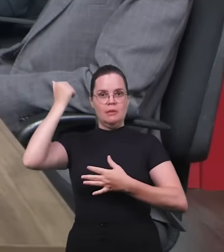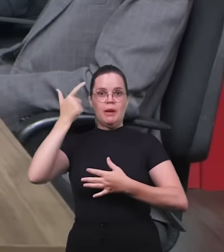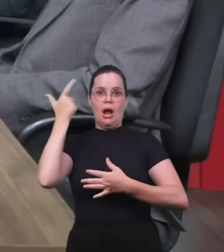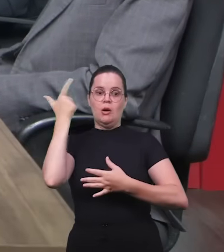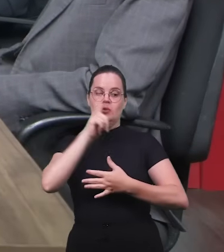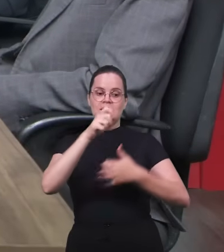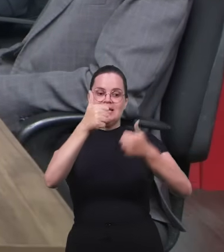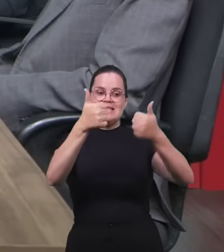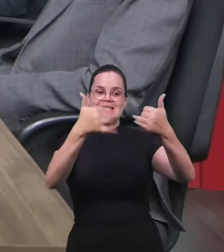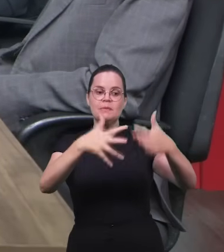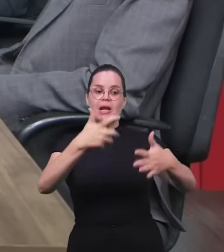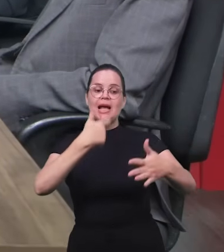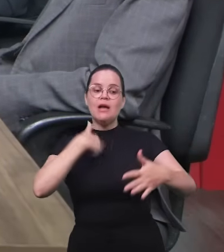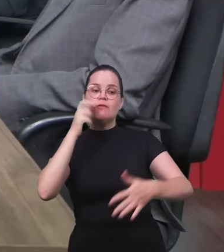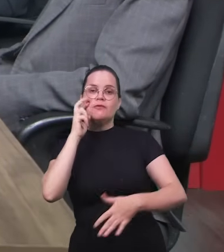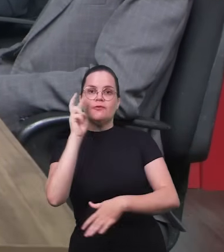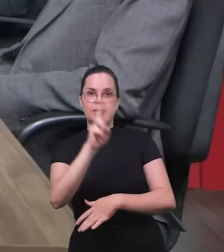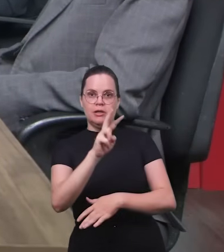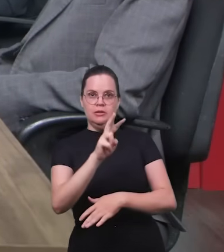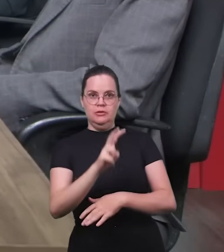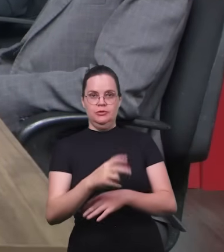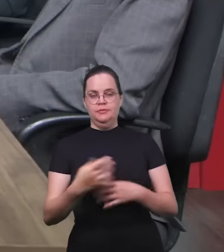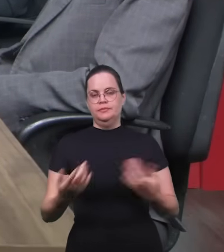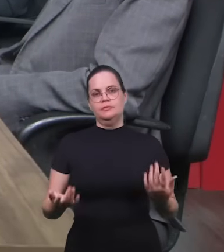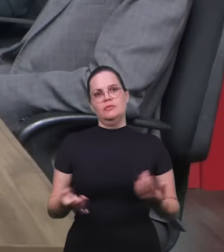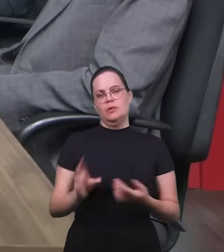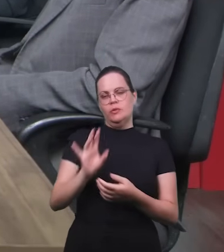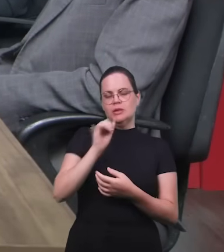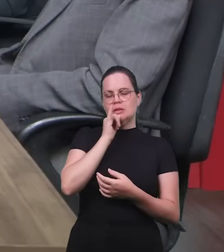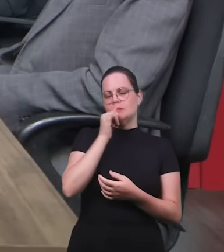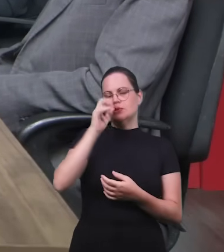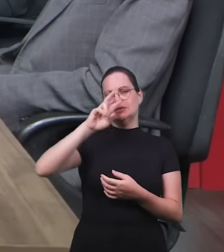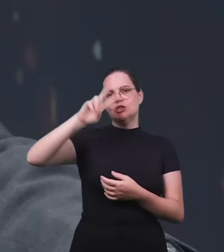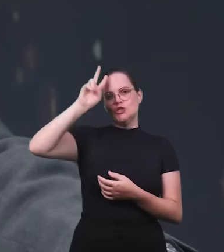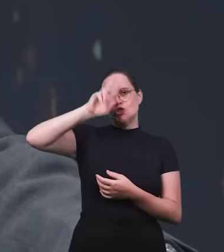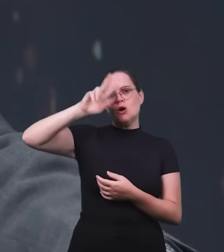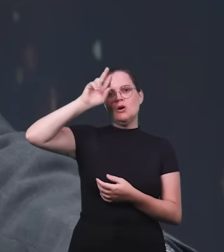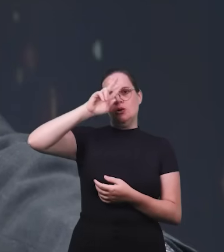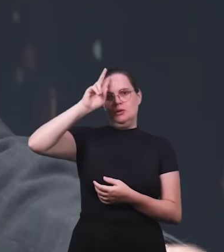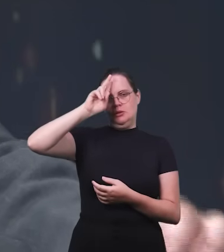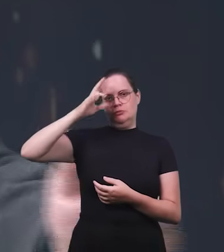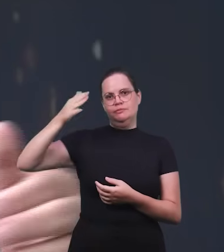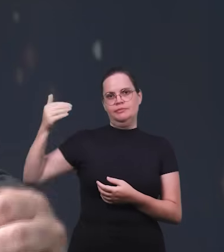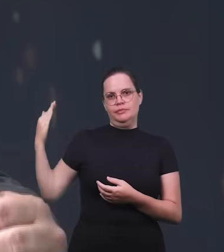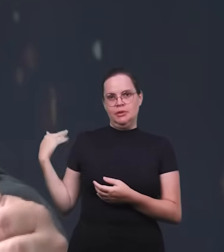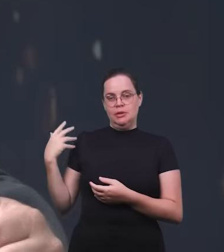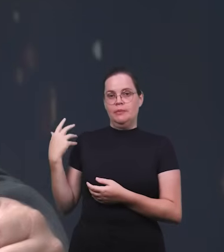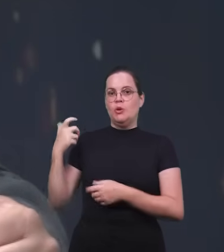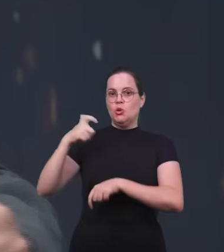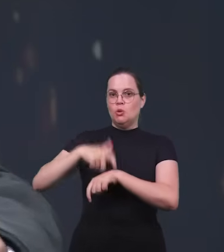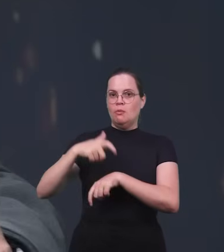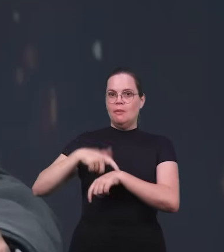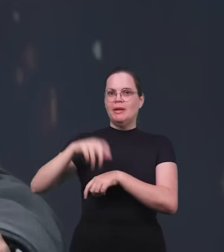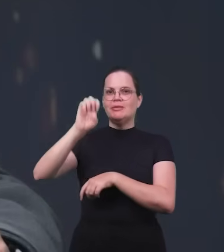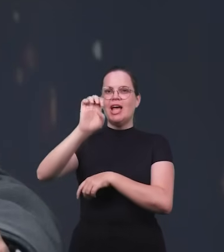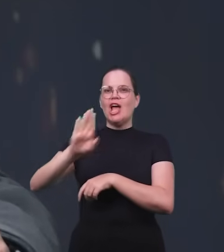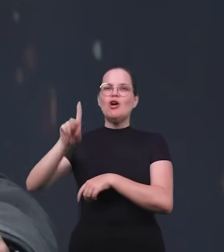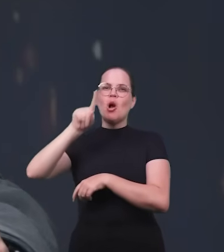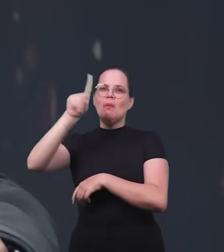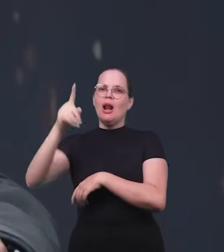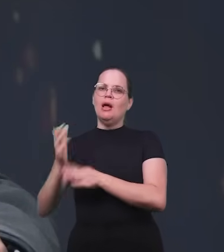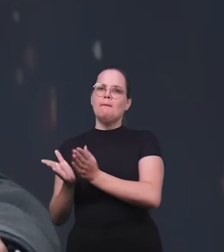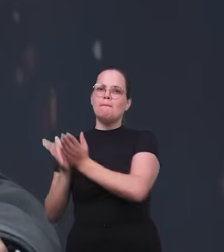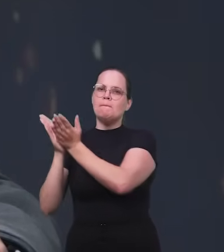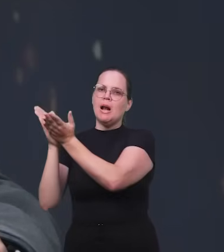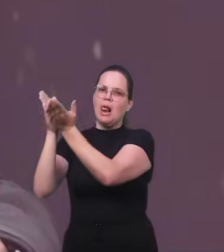exemplo, quando é relatado em muitos aspectos históricos, em muitos relatos, que quando os europeus chegaram